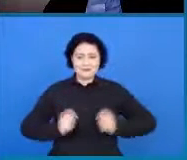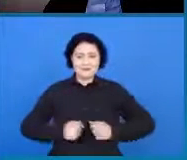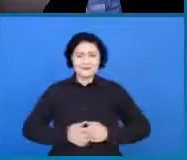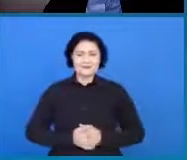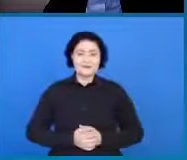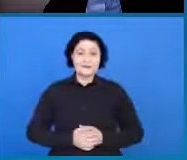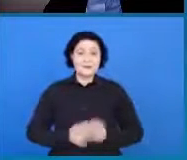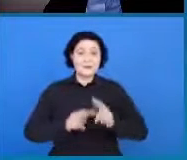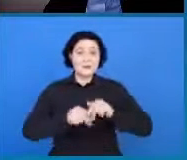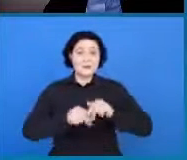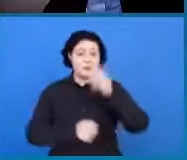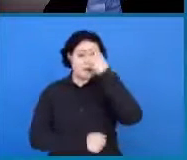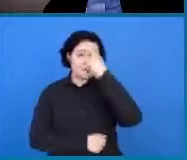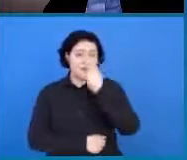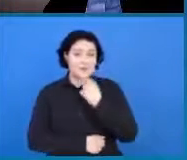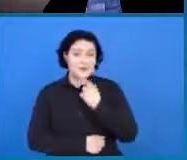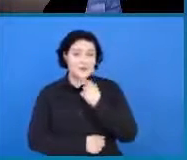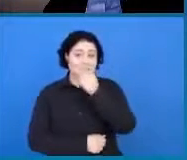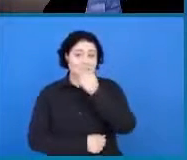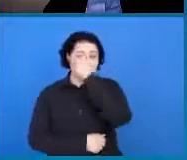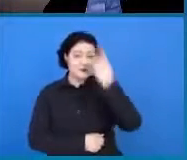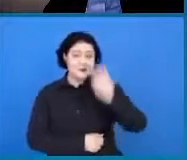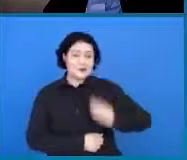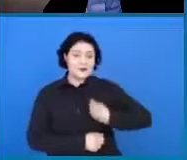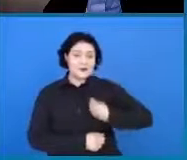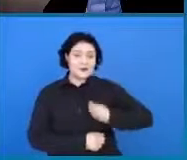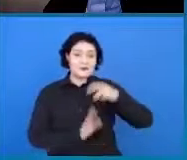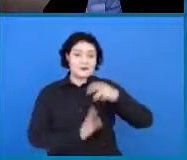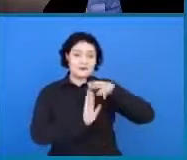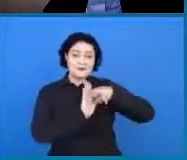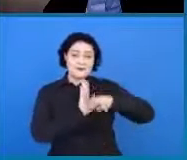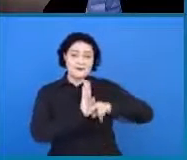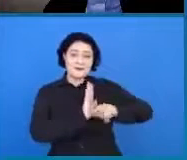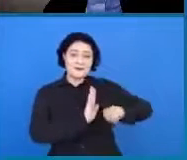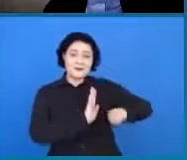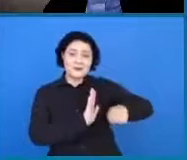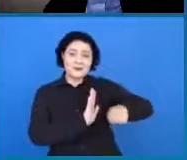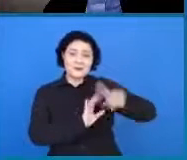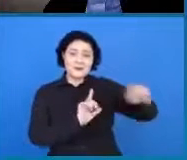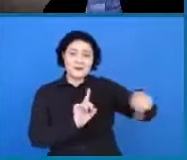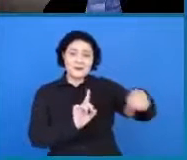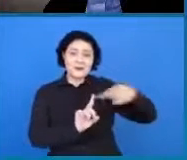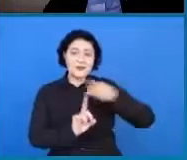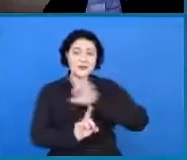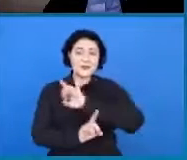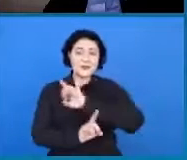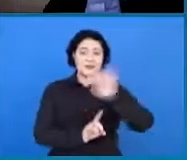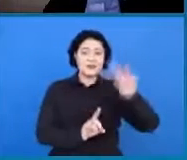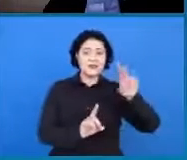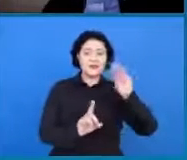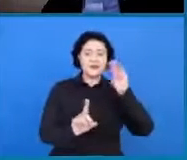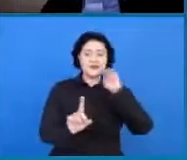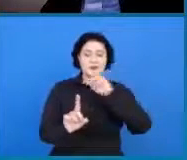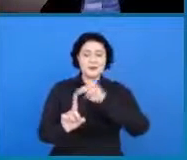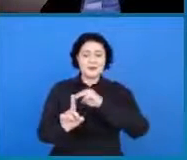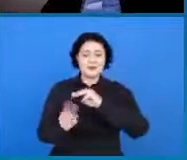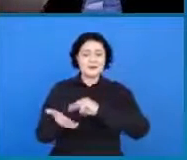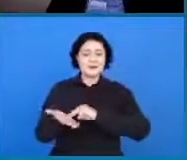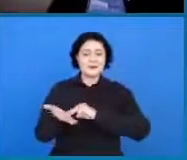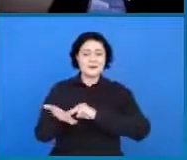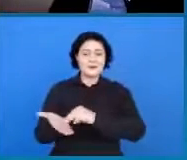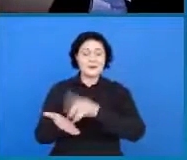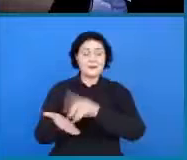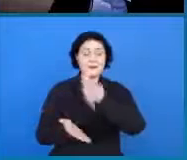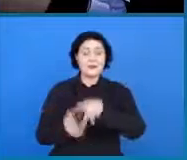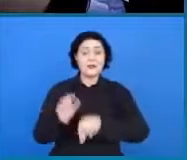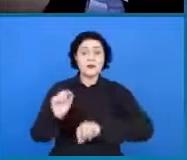e Eis aí o perfil do ouvinte aqui serviria de parâmetro sobre o alcance de cada mensagem era